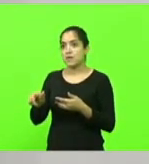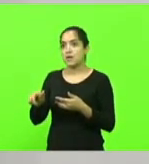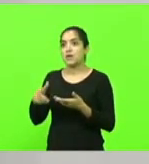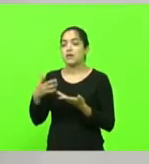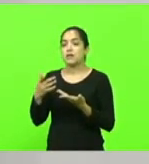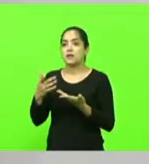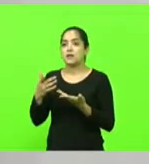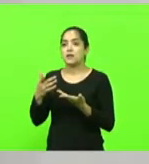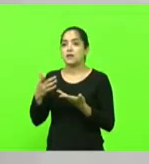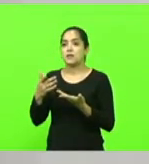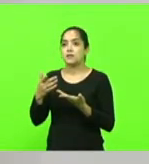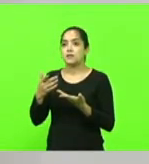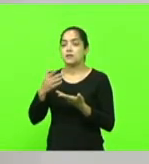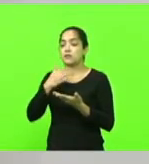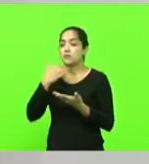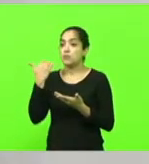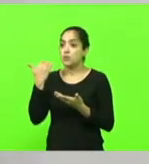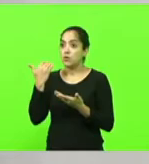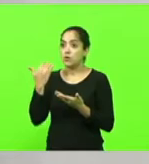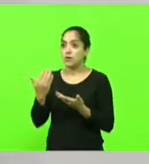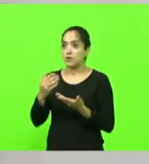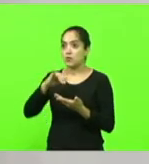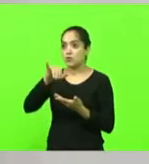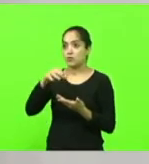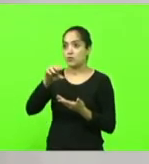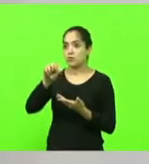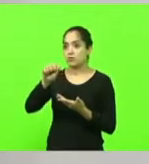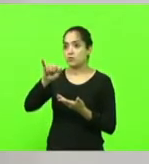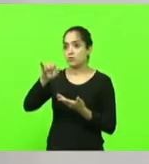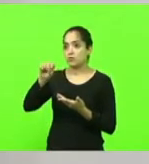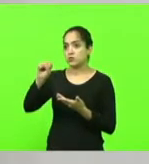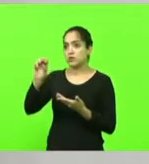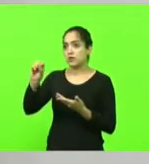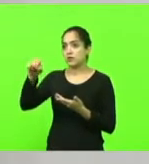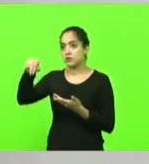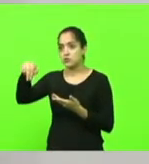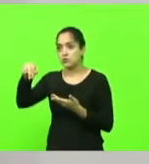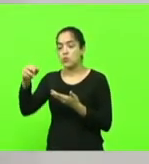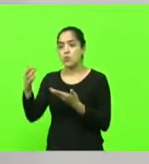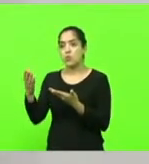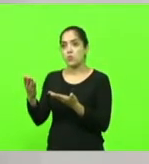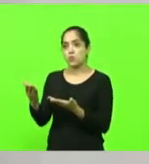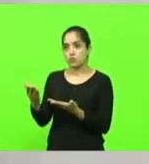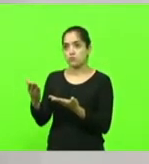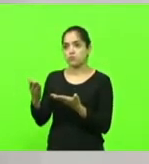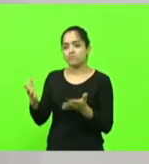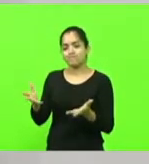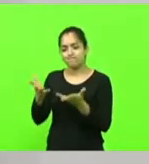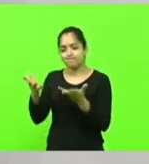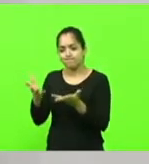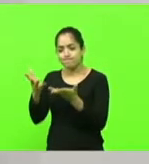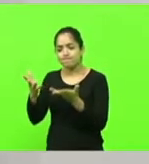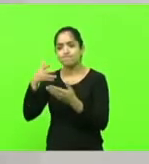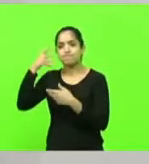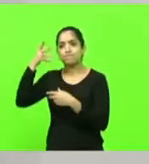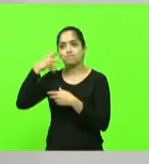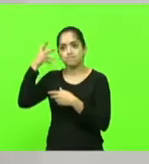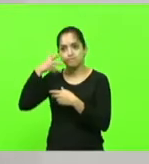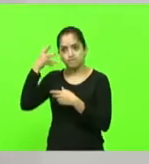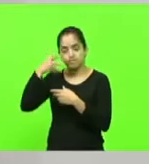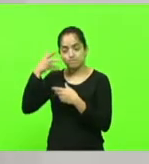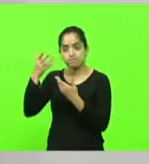nós perdemos Jaison Tupi Barreto, o homem que levantava o povo com seus discursos